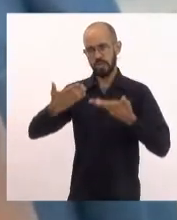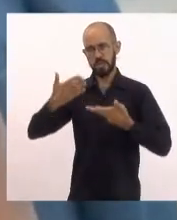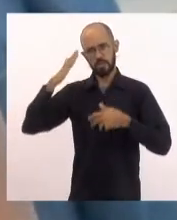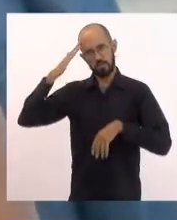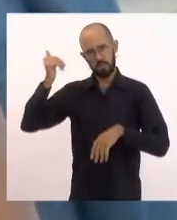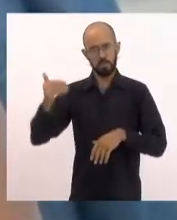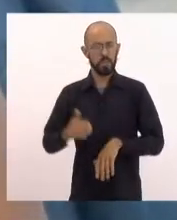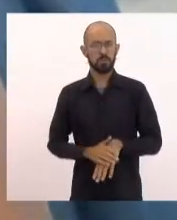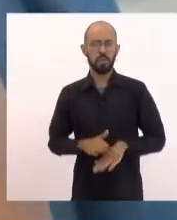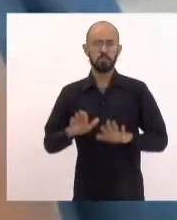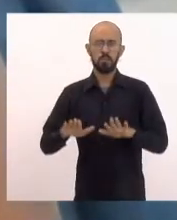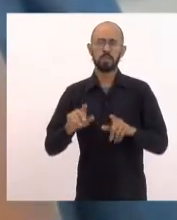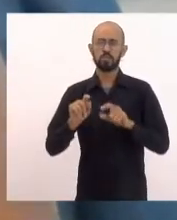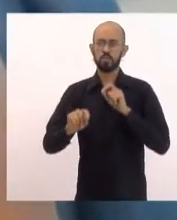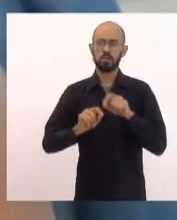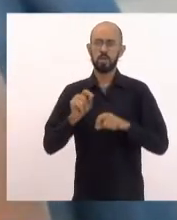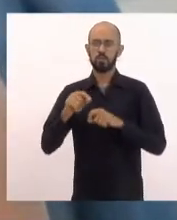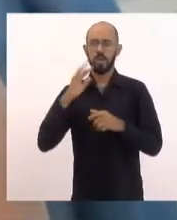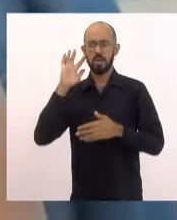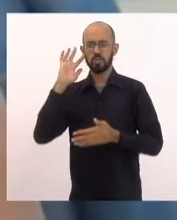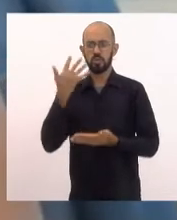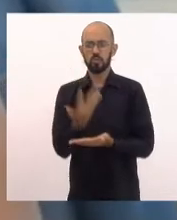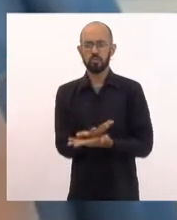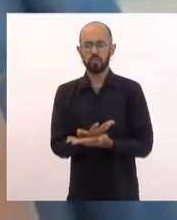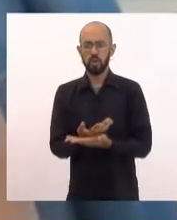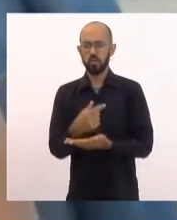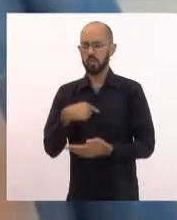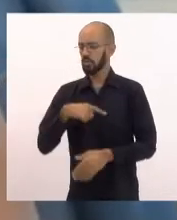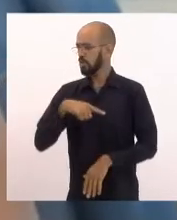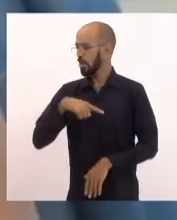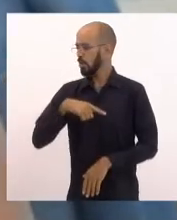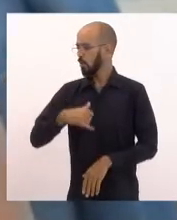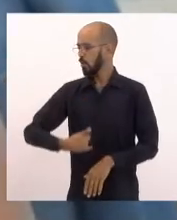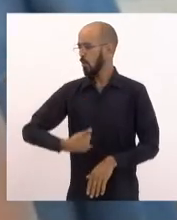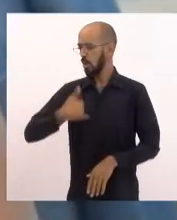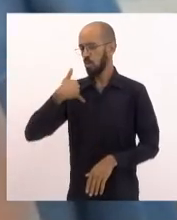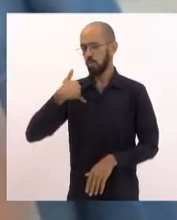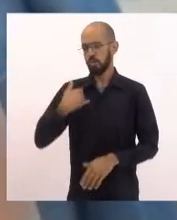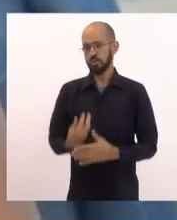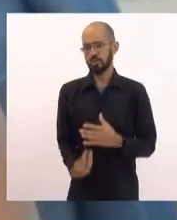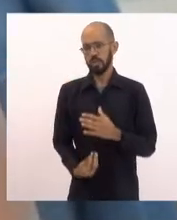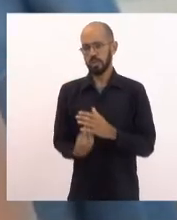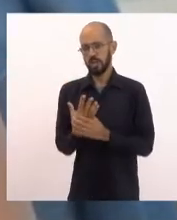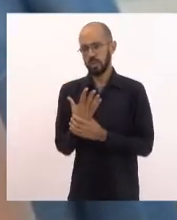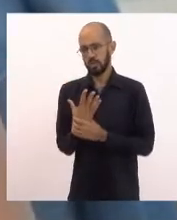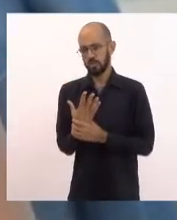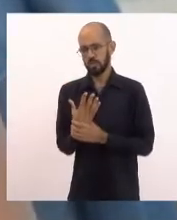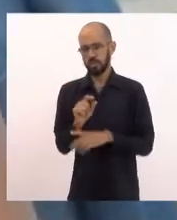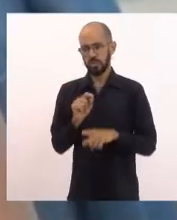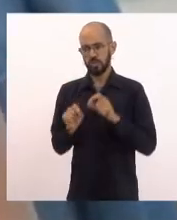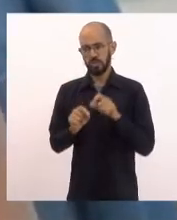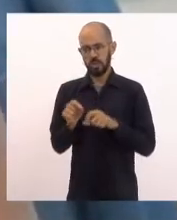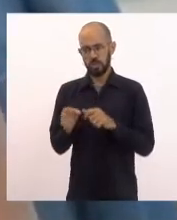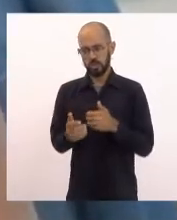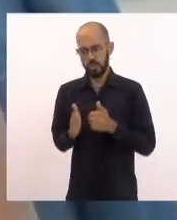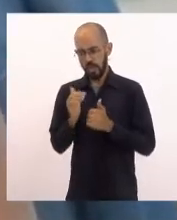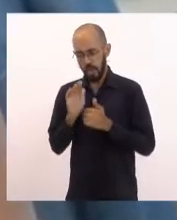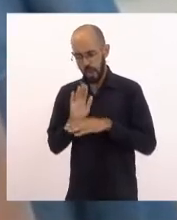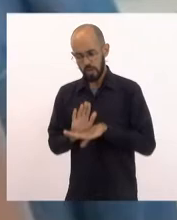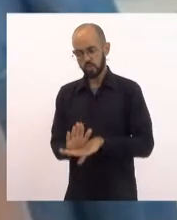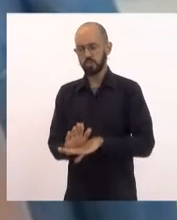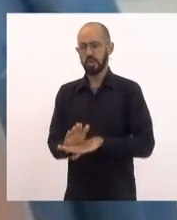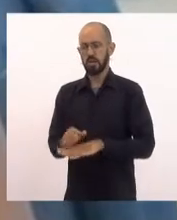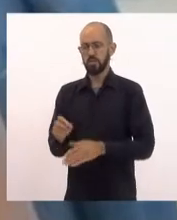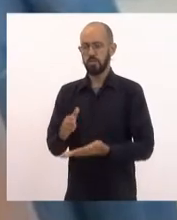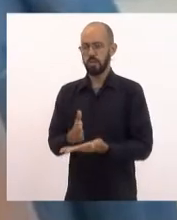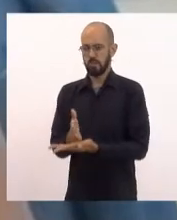o projeto de resolução da qual tenho muito orgulho de ser autora e muito orgulho de ter ajudado a aprová-lo, né, aqui